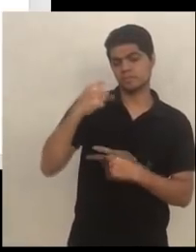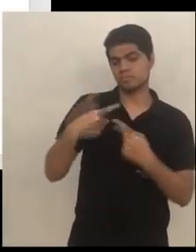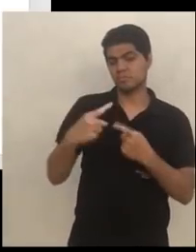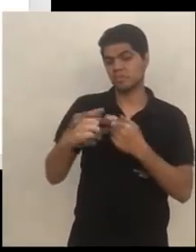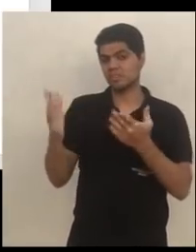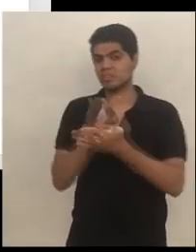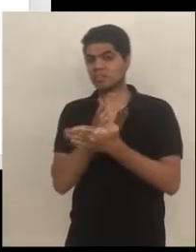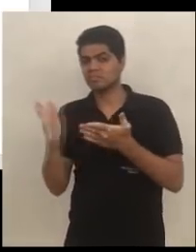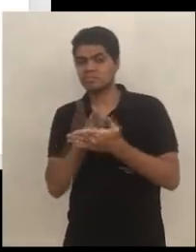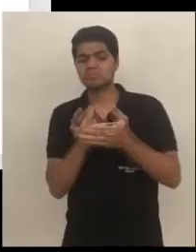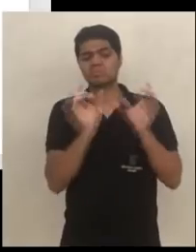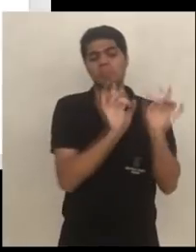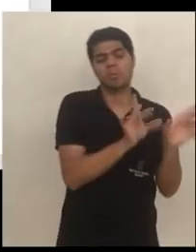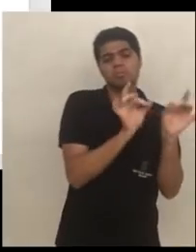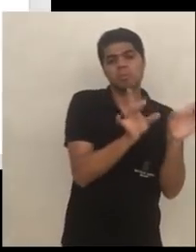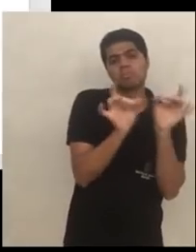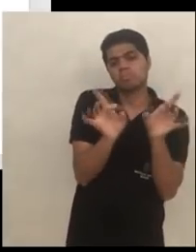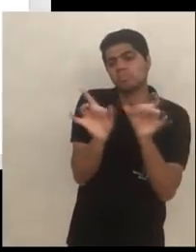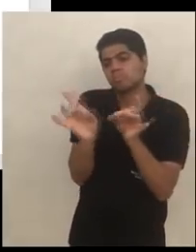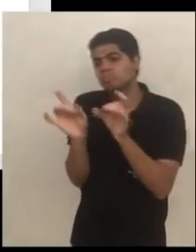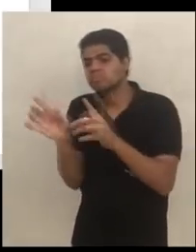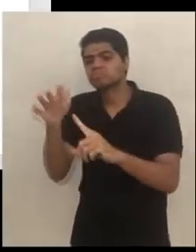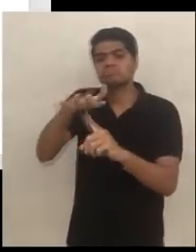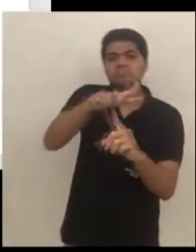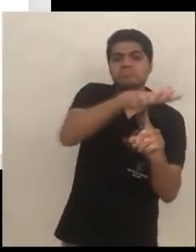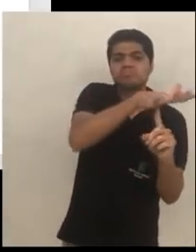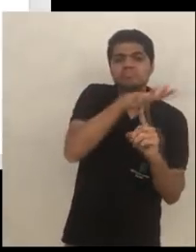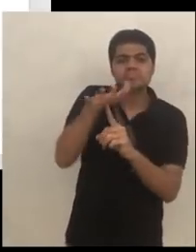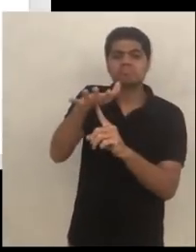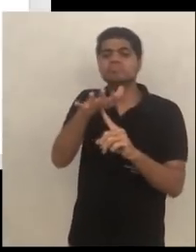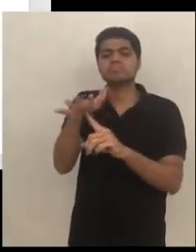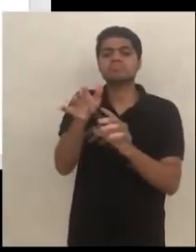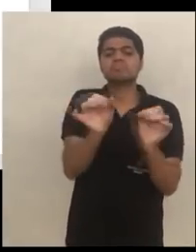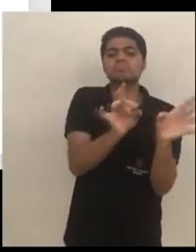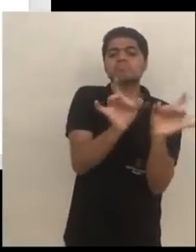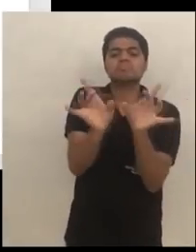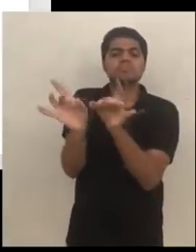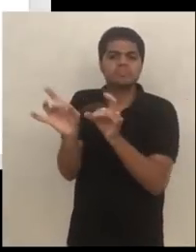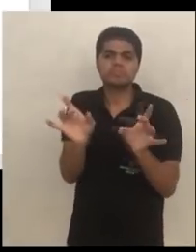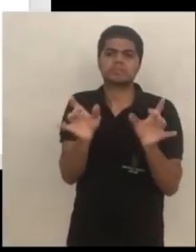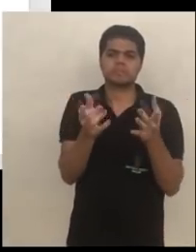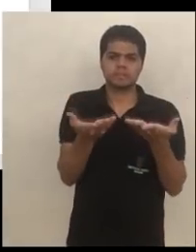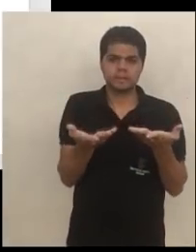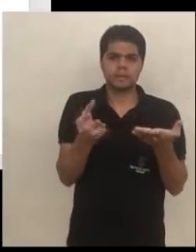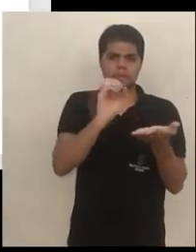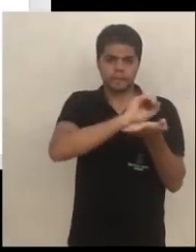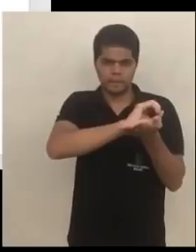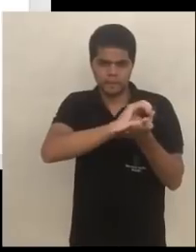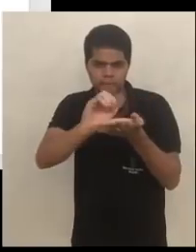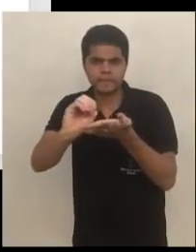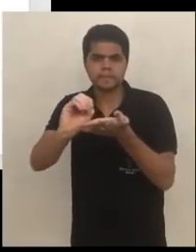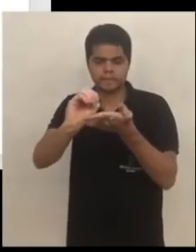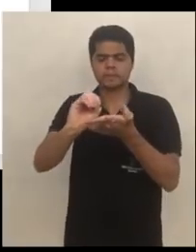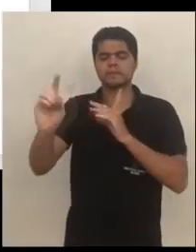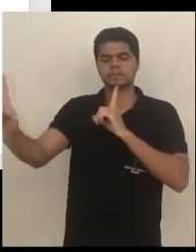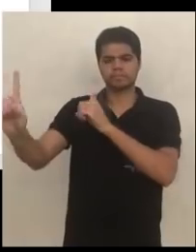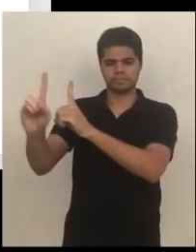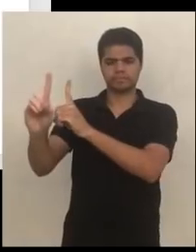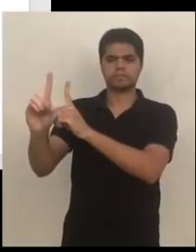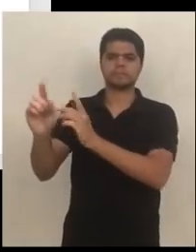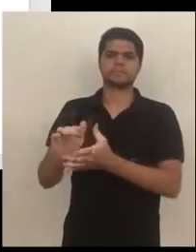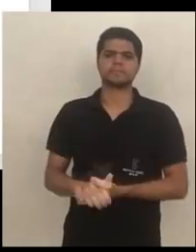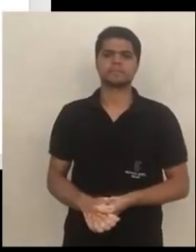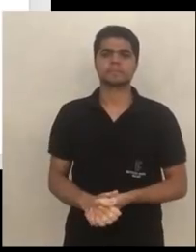comercializando o escoamento via feiras livres, né, feiras orgânicas, a venda direta do agricultor para o